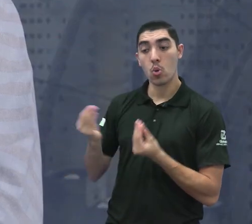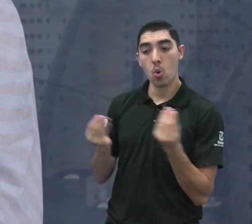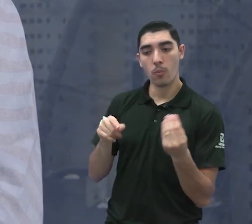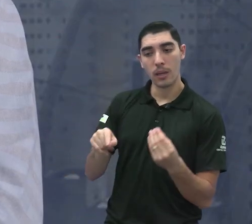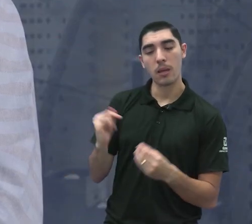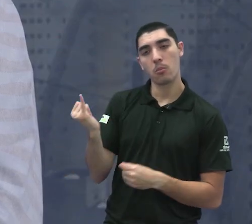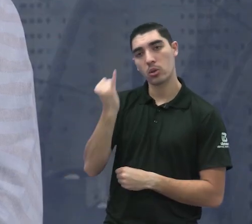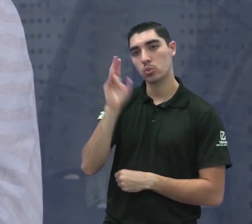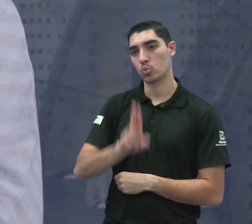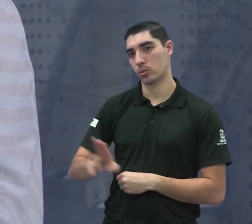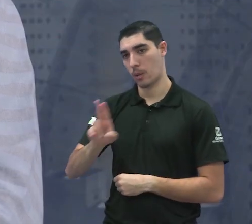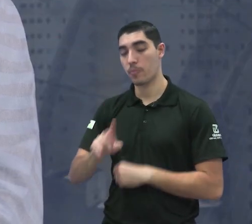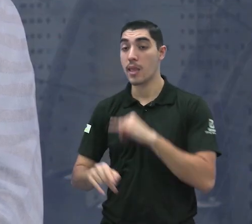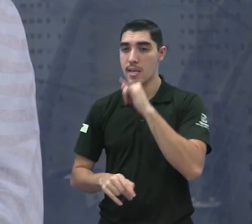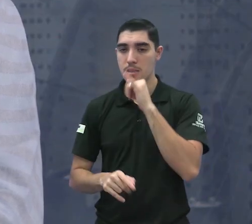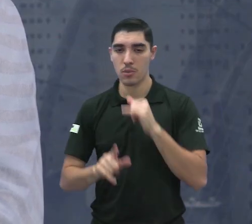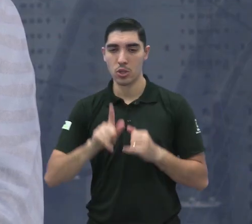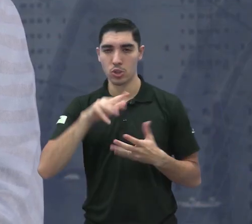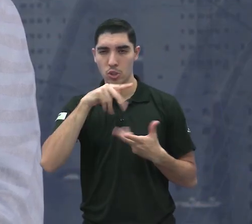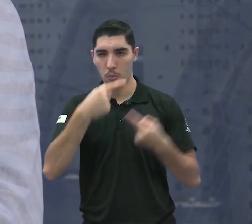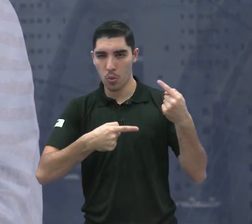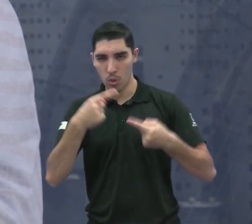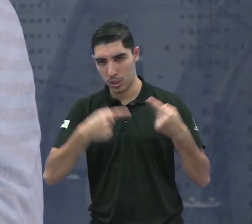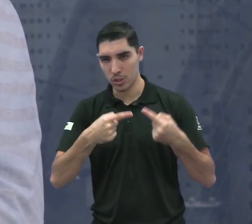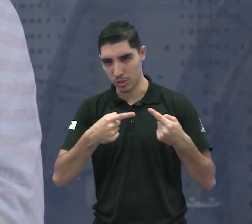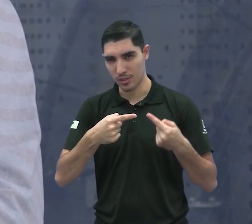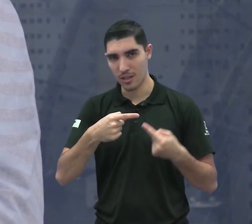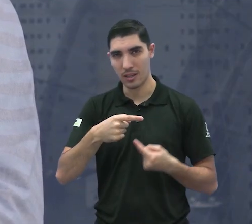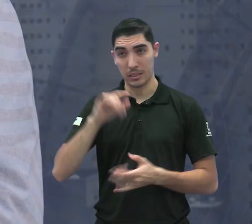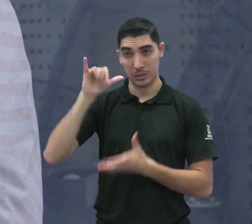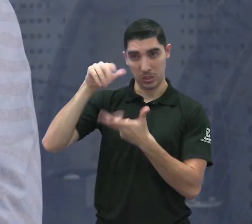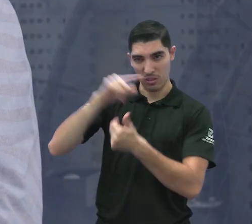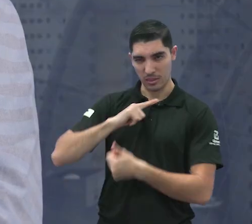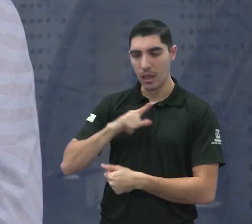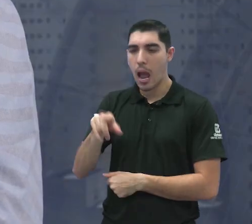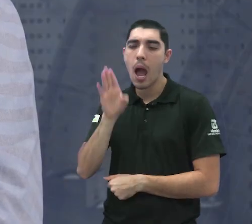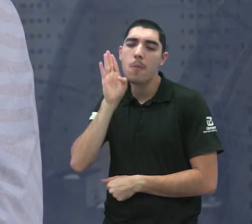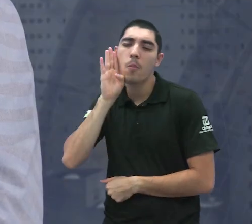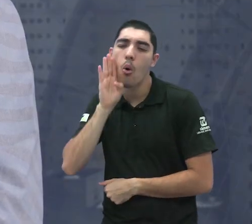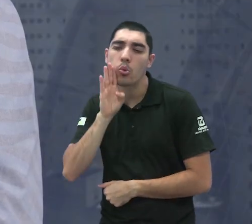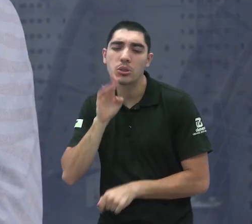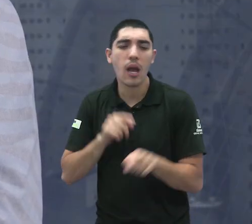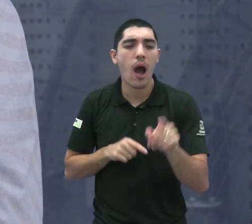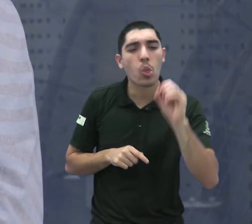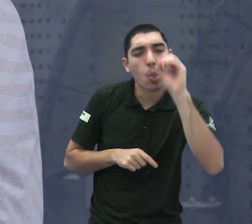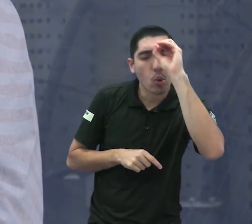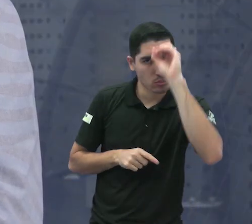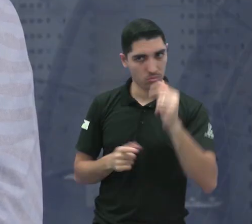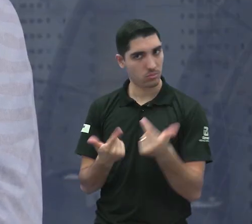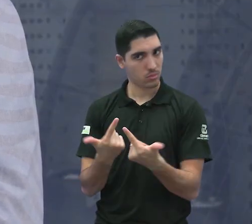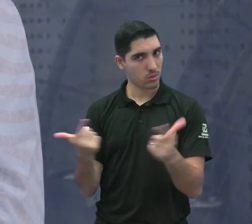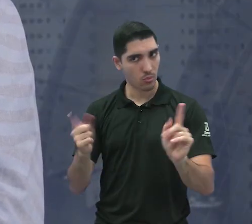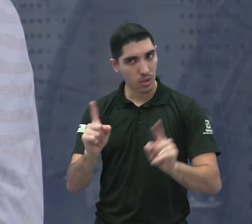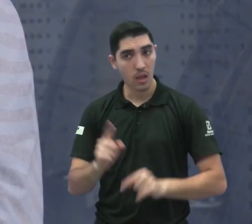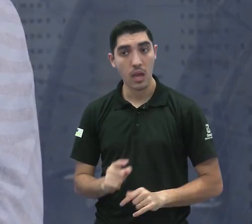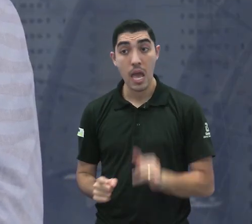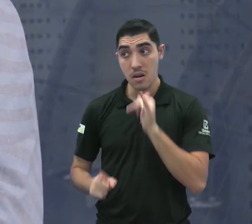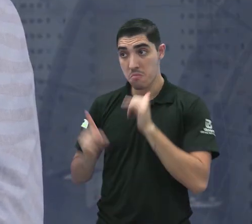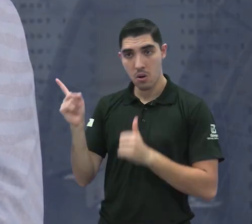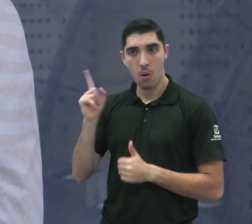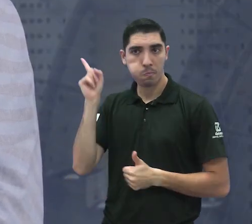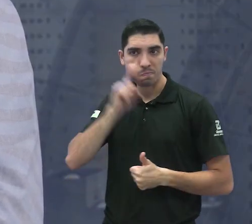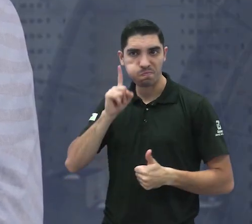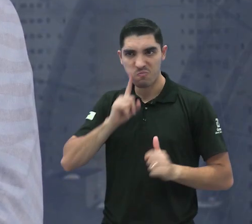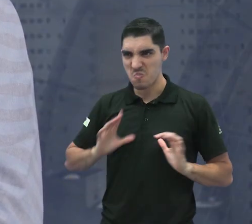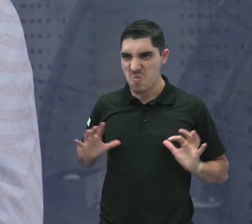da política internacional, como eu falei, não existe bonzinho, não existe pessoa inocente. Os Estados Unidos são um leão,